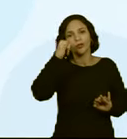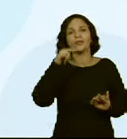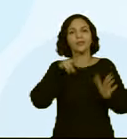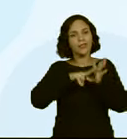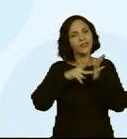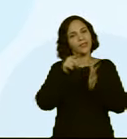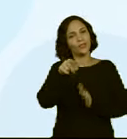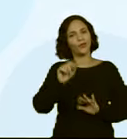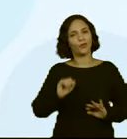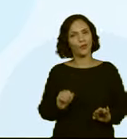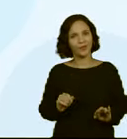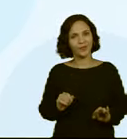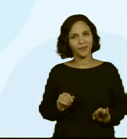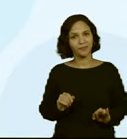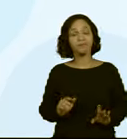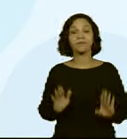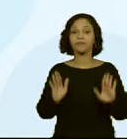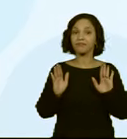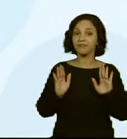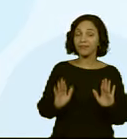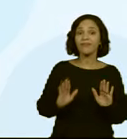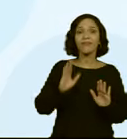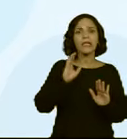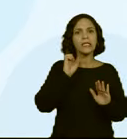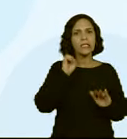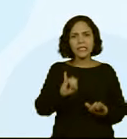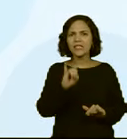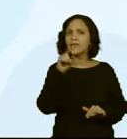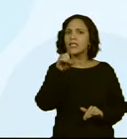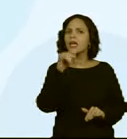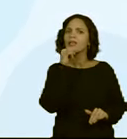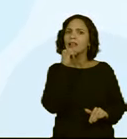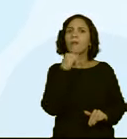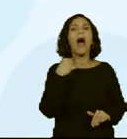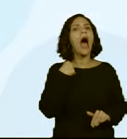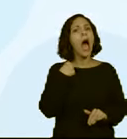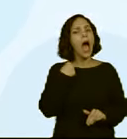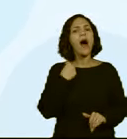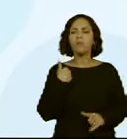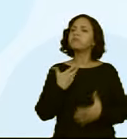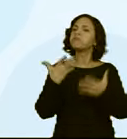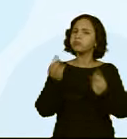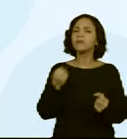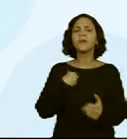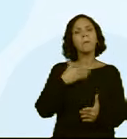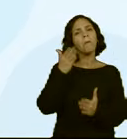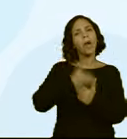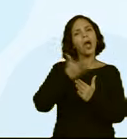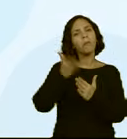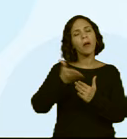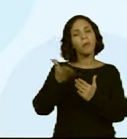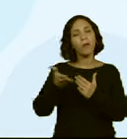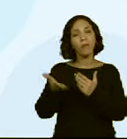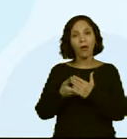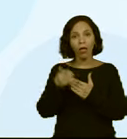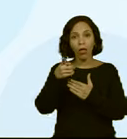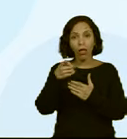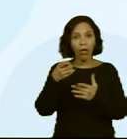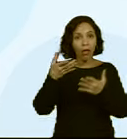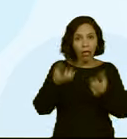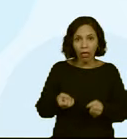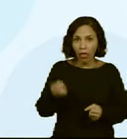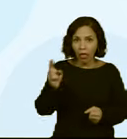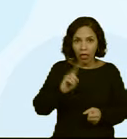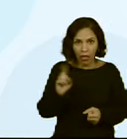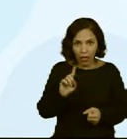tá bom e se você não Honrar o compromisso assumido você